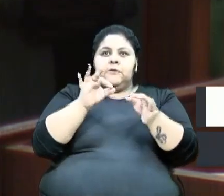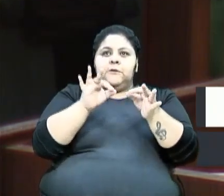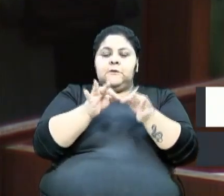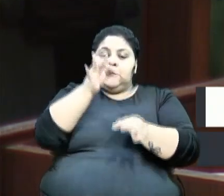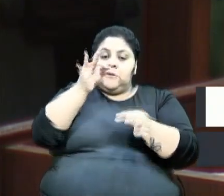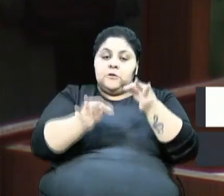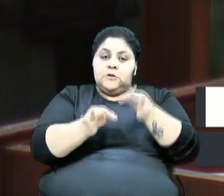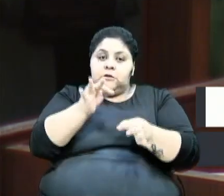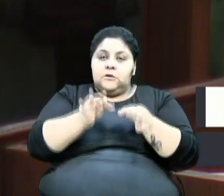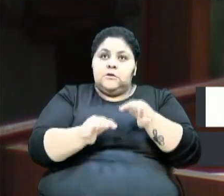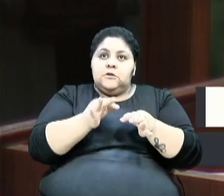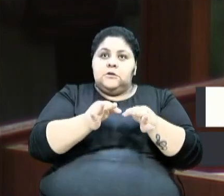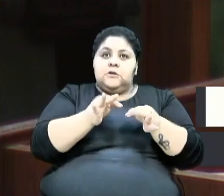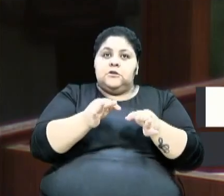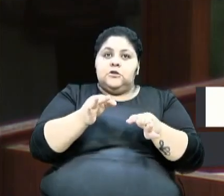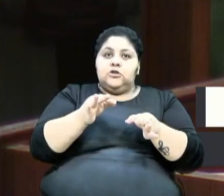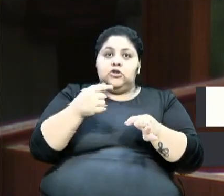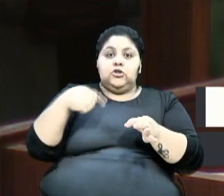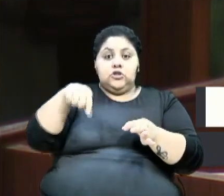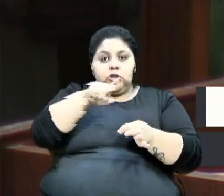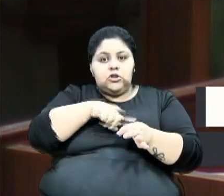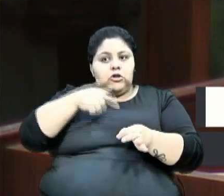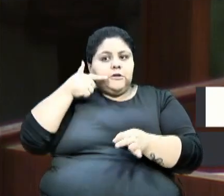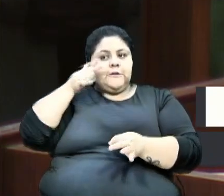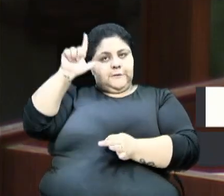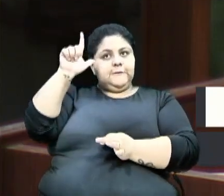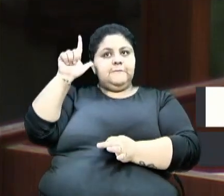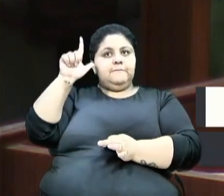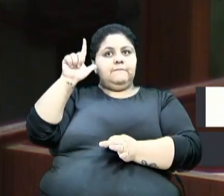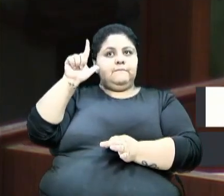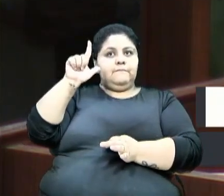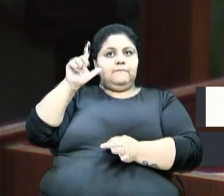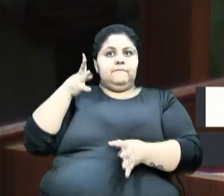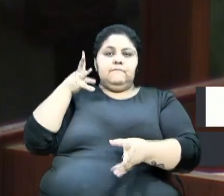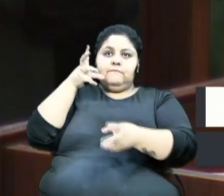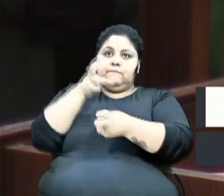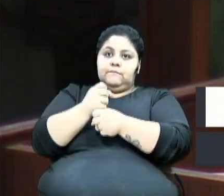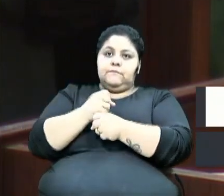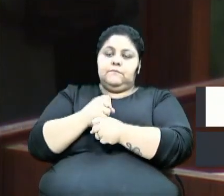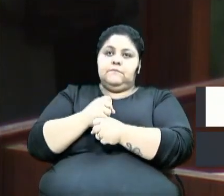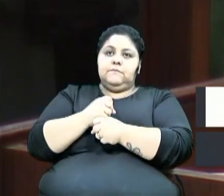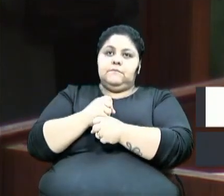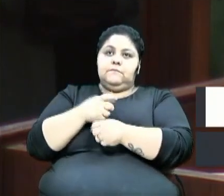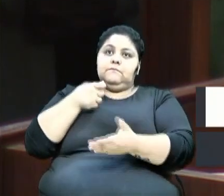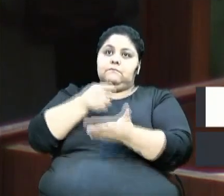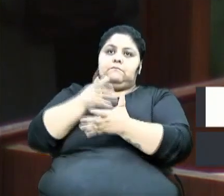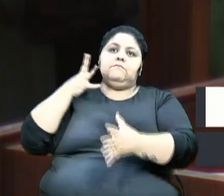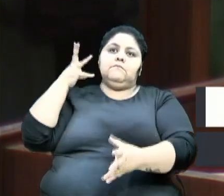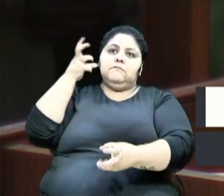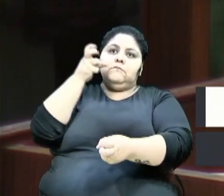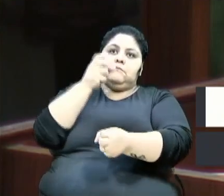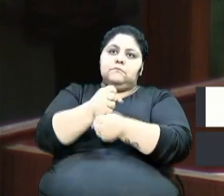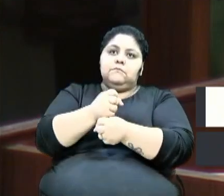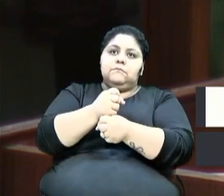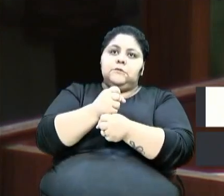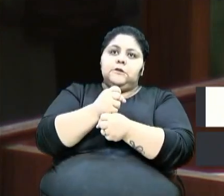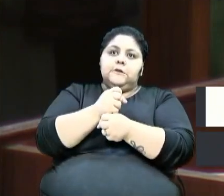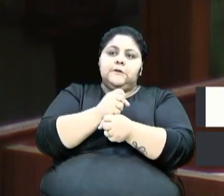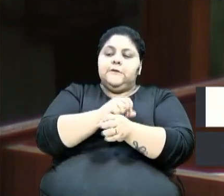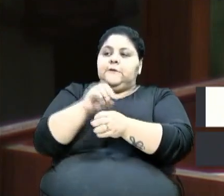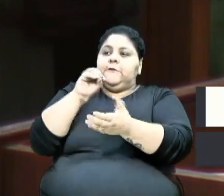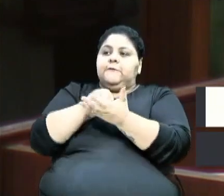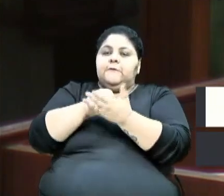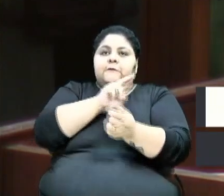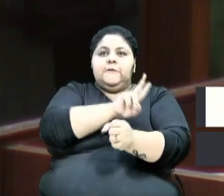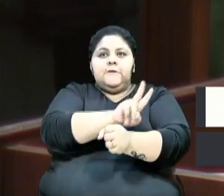nos caluniou foram ganhos. Na época pagaram os animais, a ajuda diminuiu, e sem poder cuidar dos 1.000 e pouco animais que